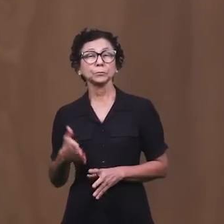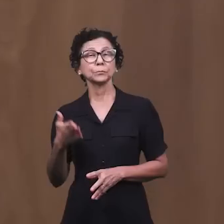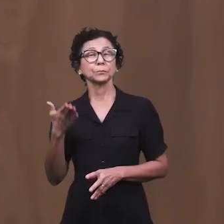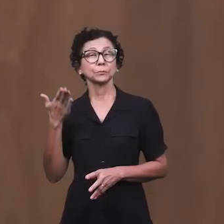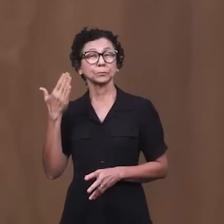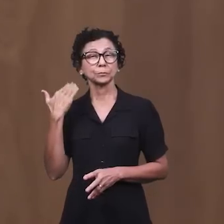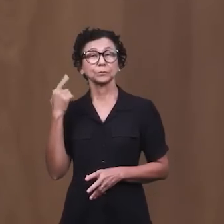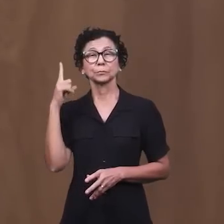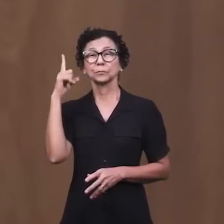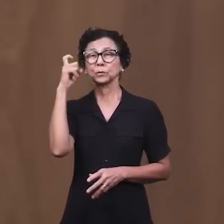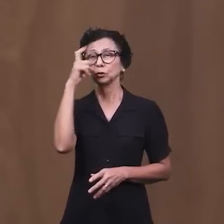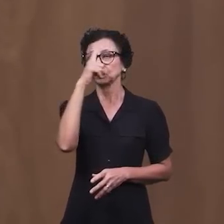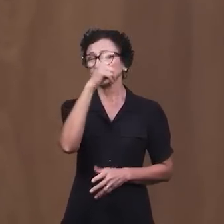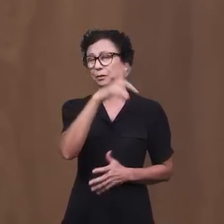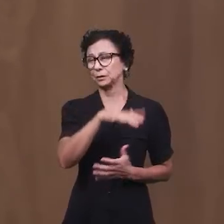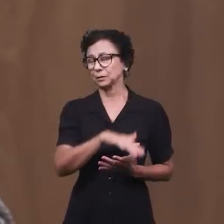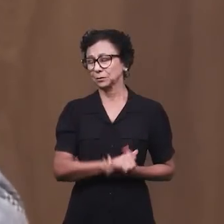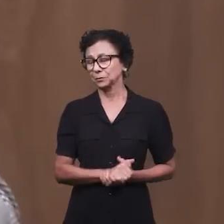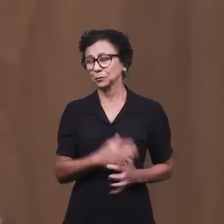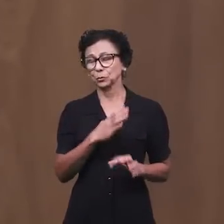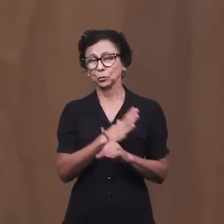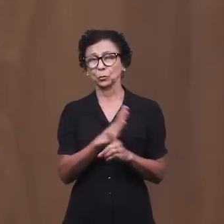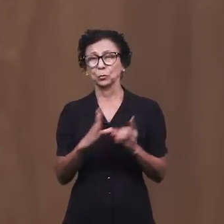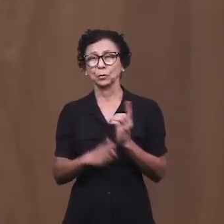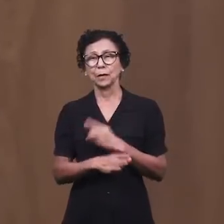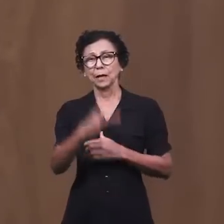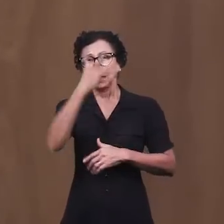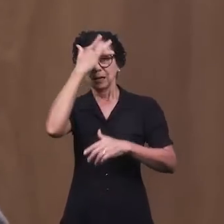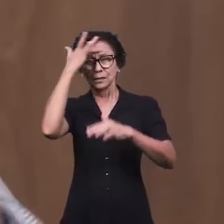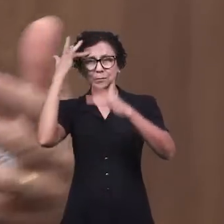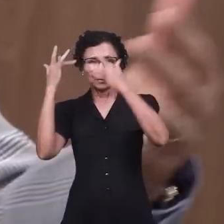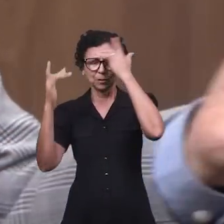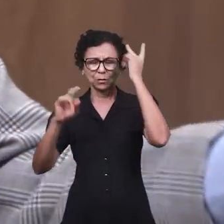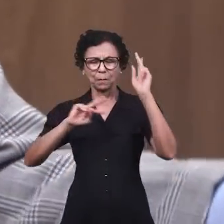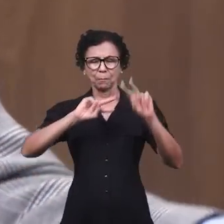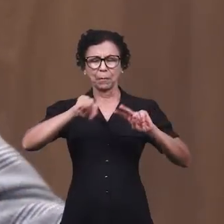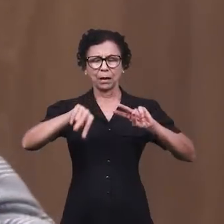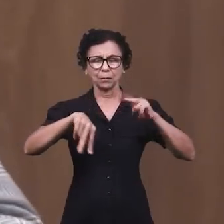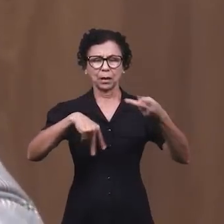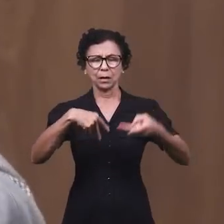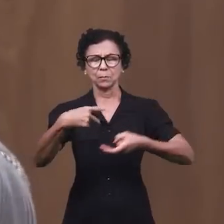cultos tinham muita dificuldade. Pessoas caíam pelo chão,